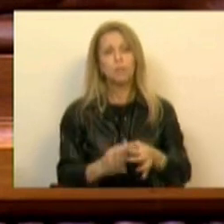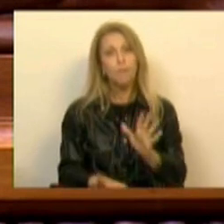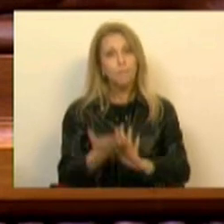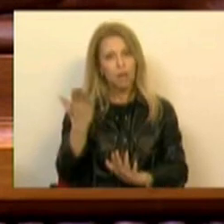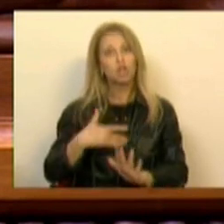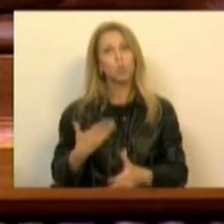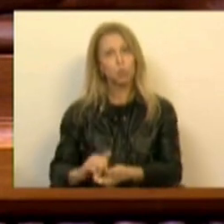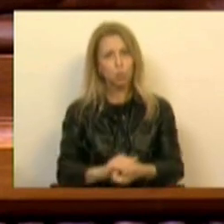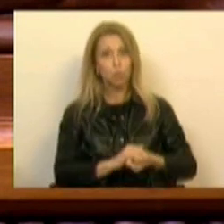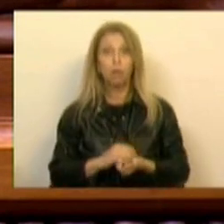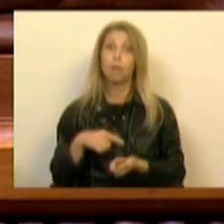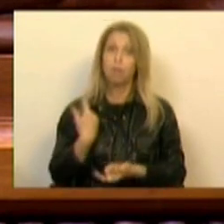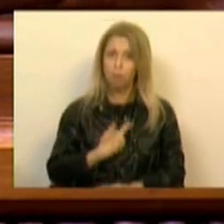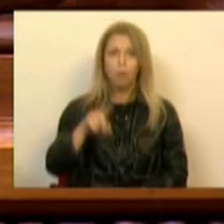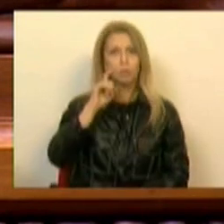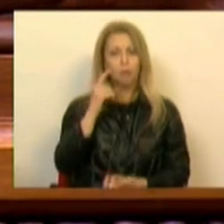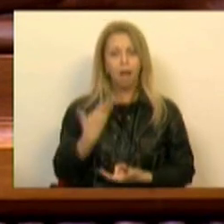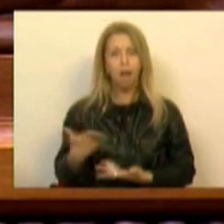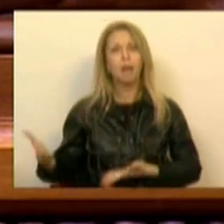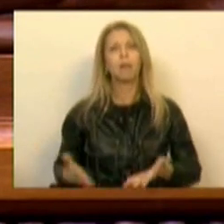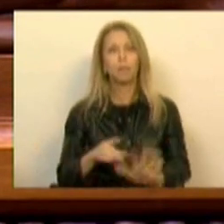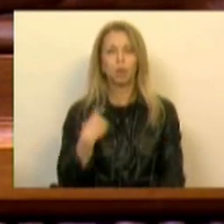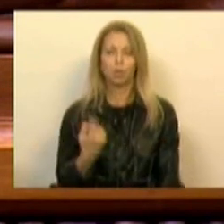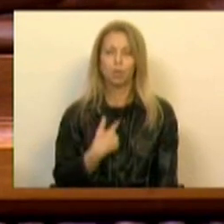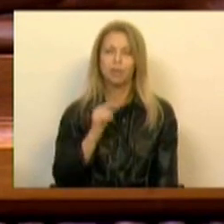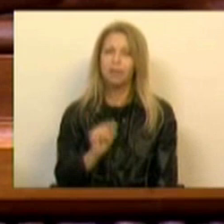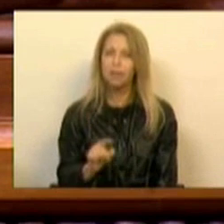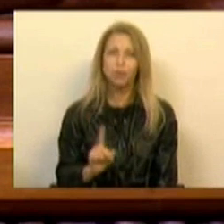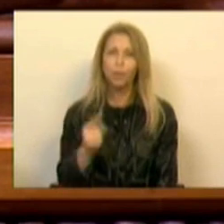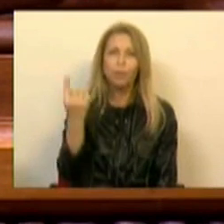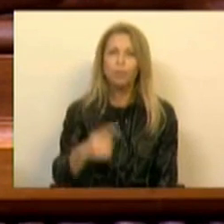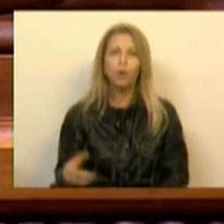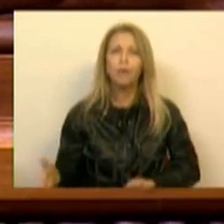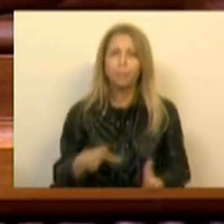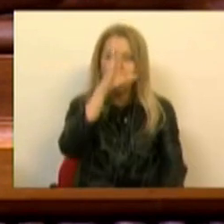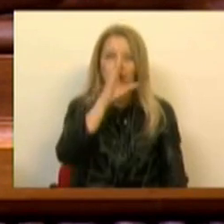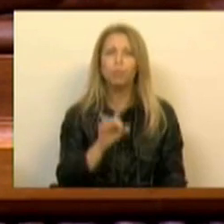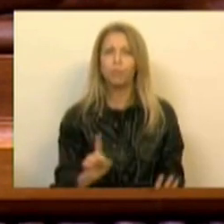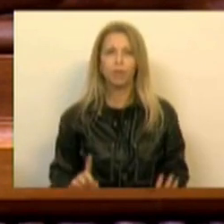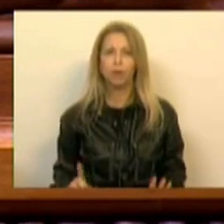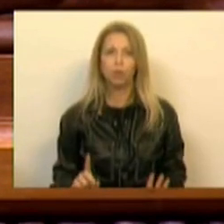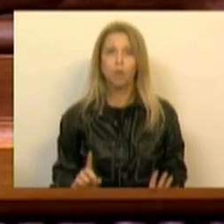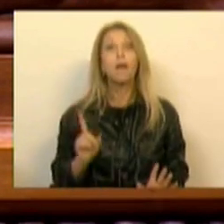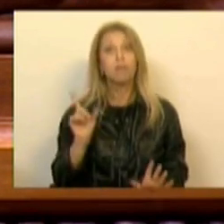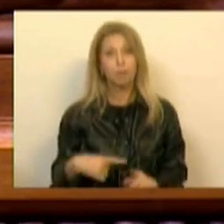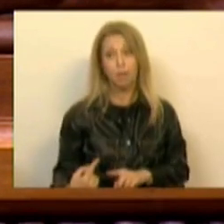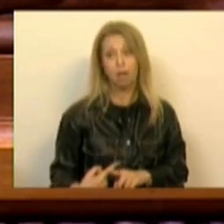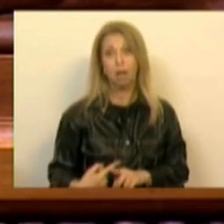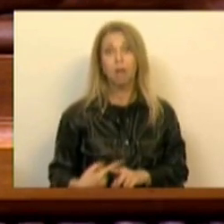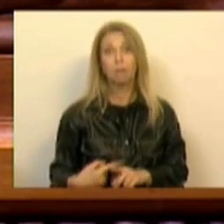solidariedade. Nós estamos seguros no nosso caminho e este não é apenas o caminho do Governo, mas uma ambição para o país.